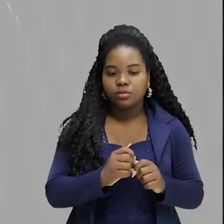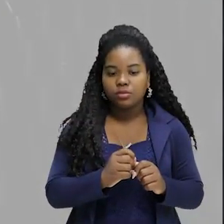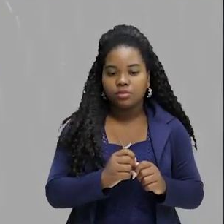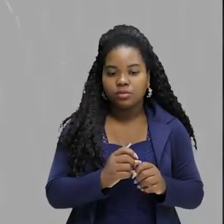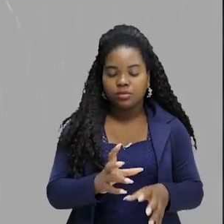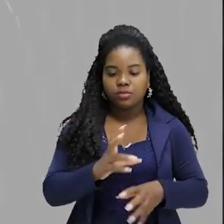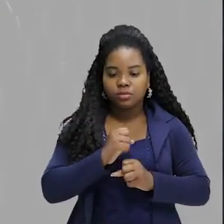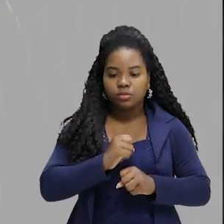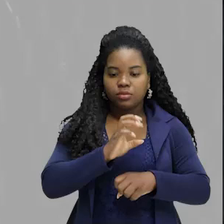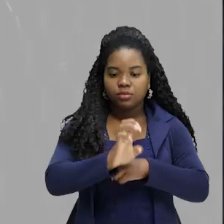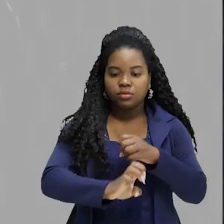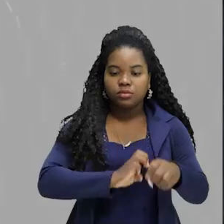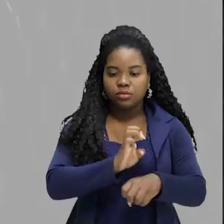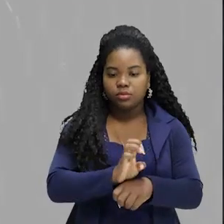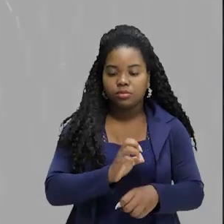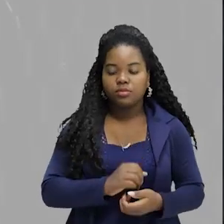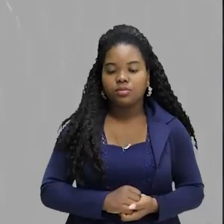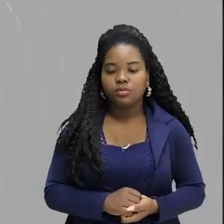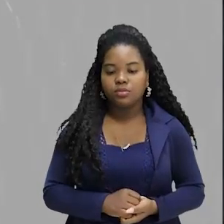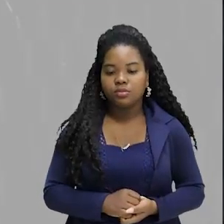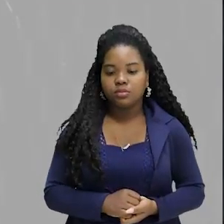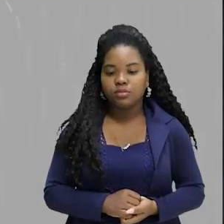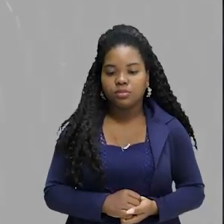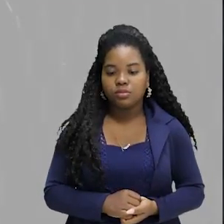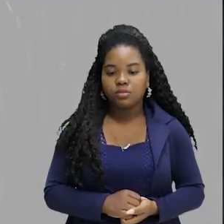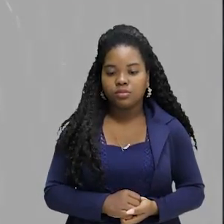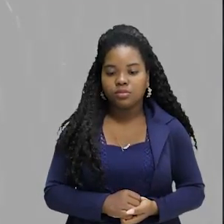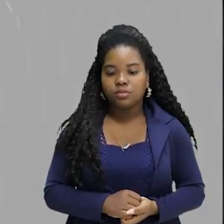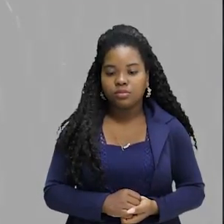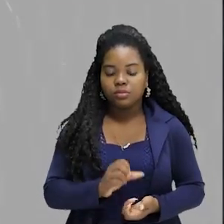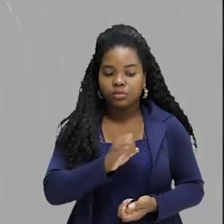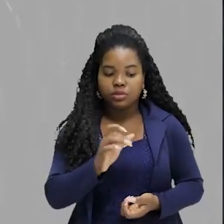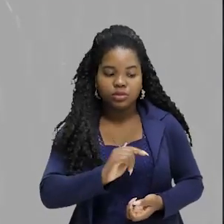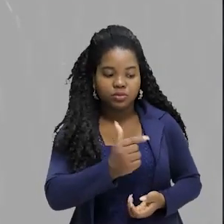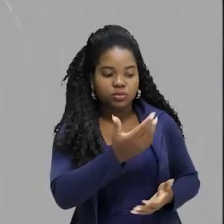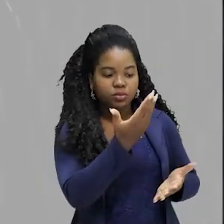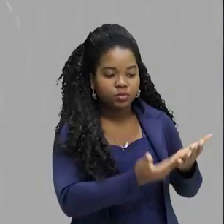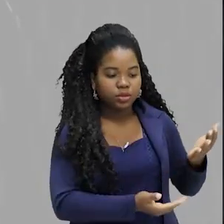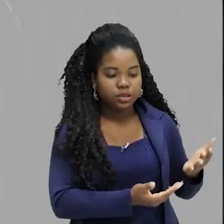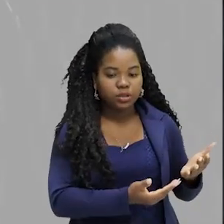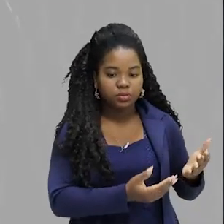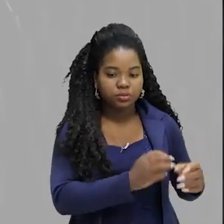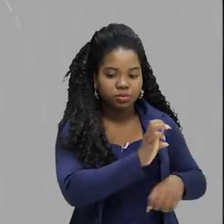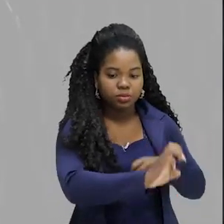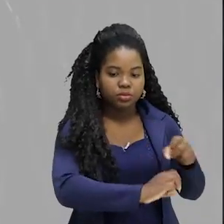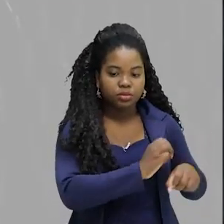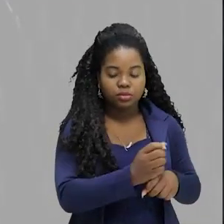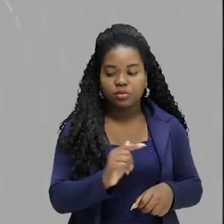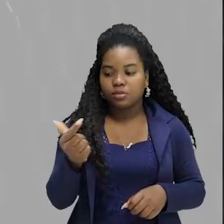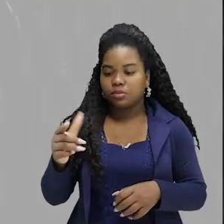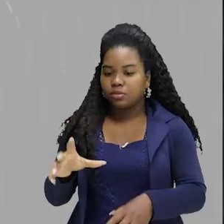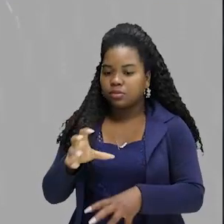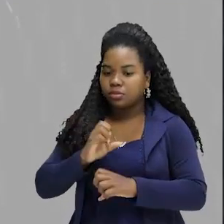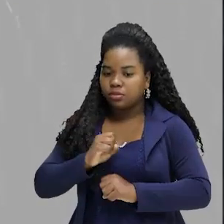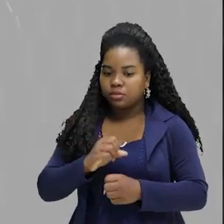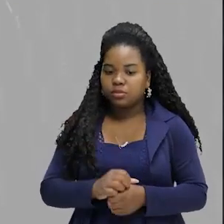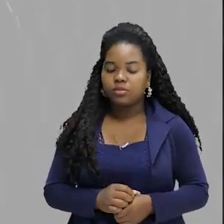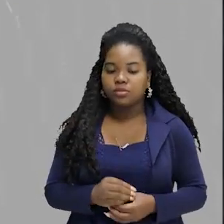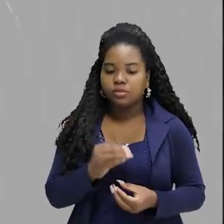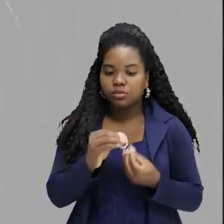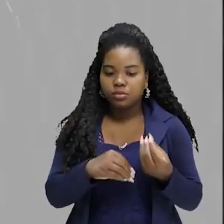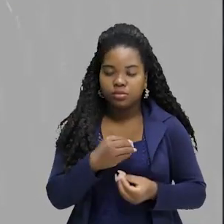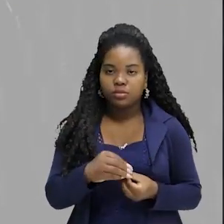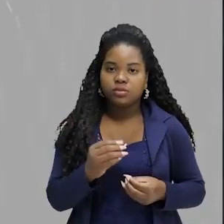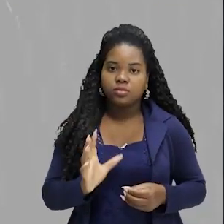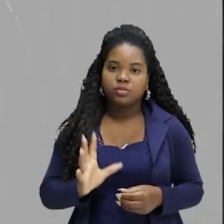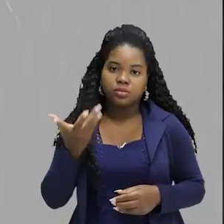Alguém perdeu elétrons porque alguém está ganhando elétrons, tá certo? As reações,